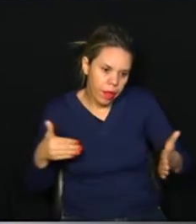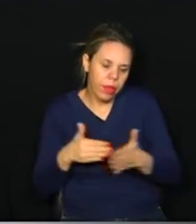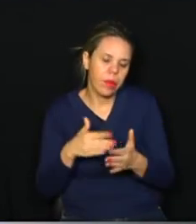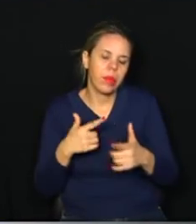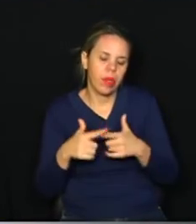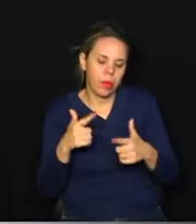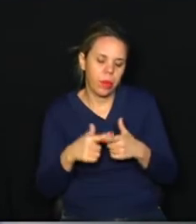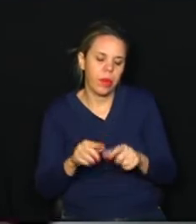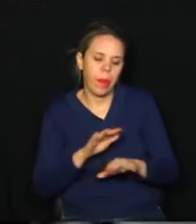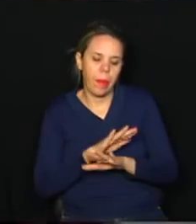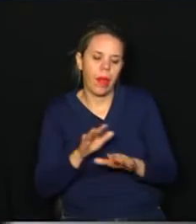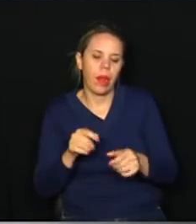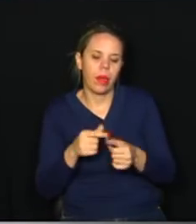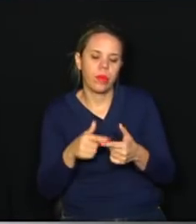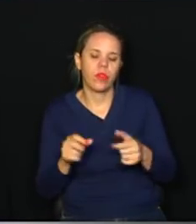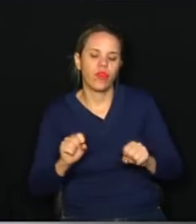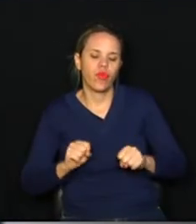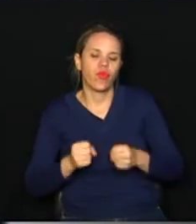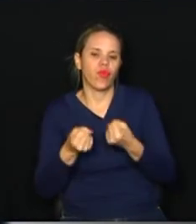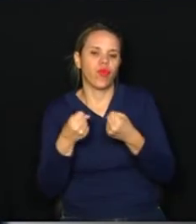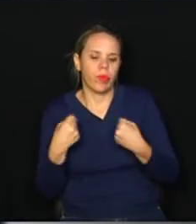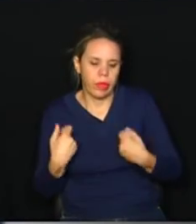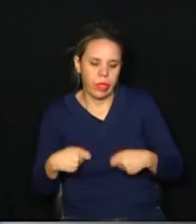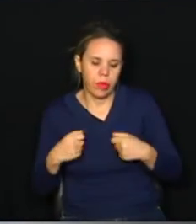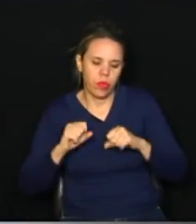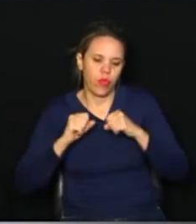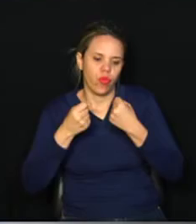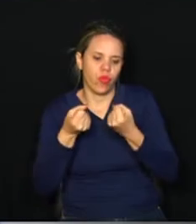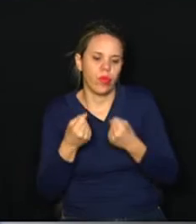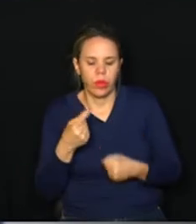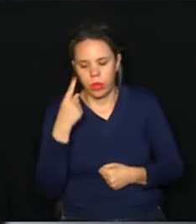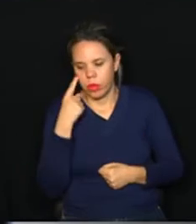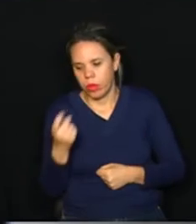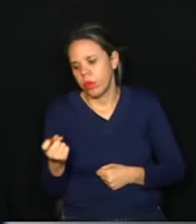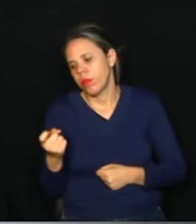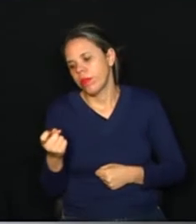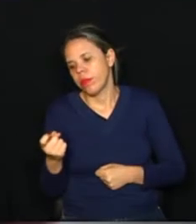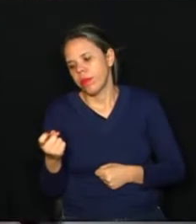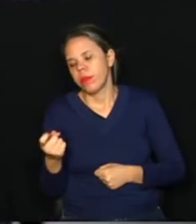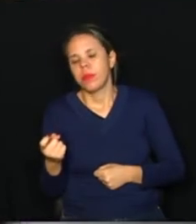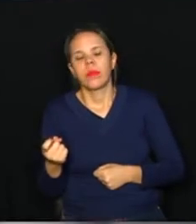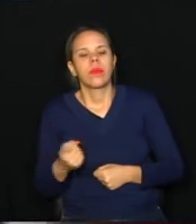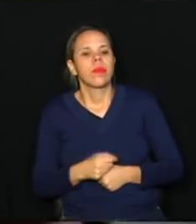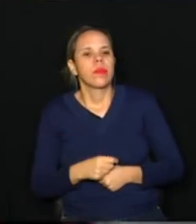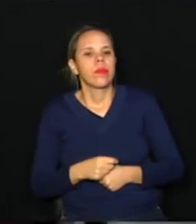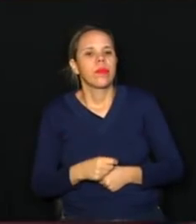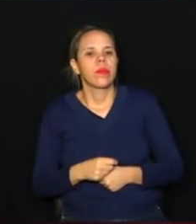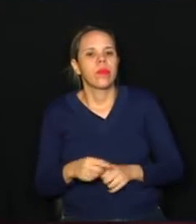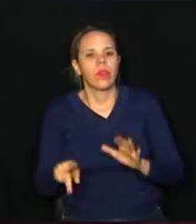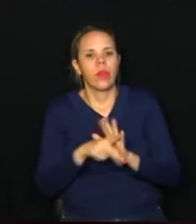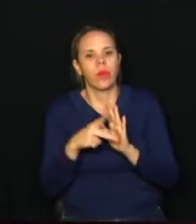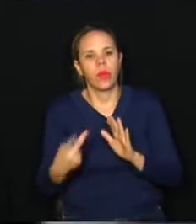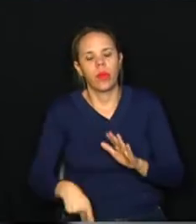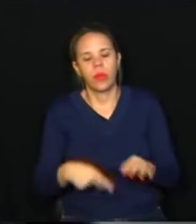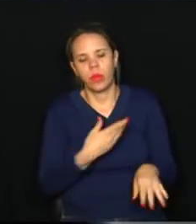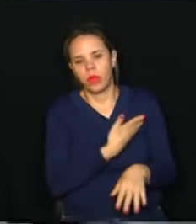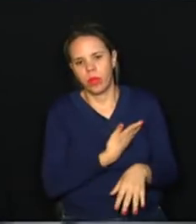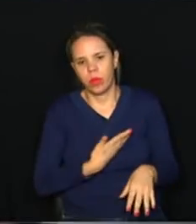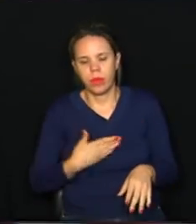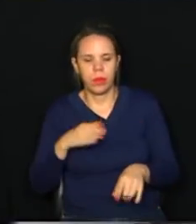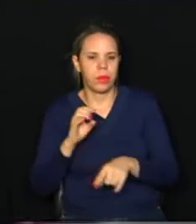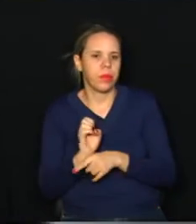defesa, que a Helena citou aqui, desses interesses escusos sobre próprios do Estado,